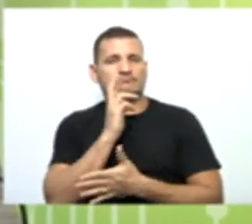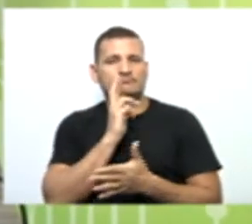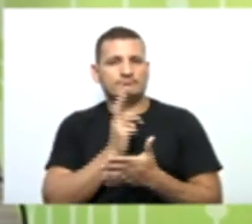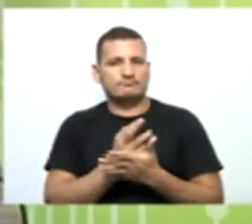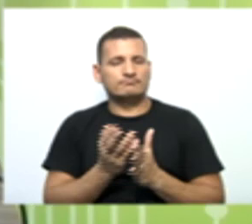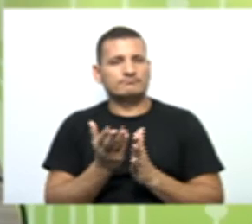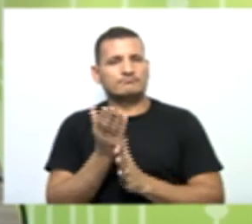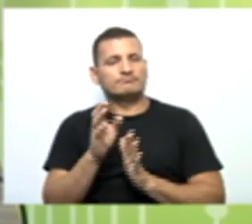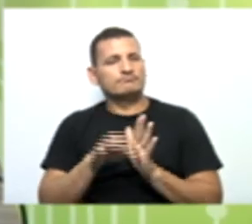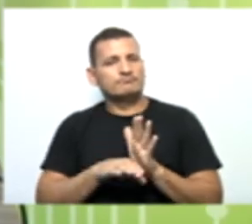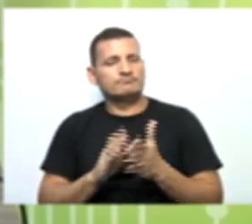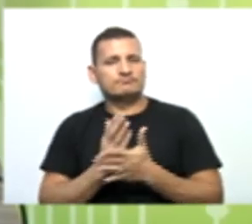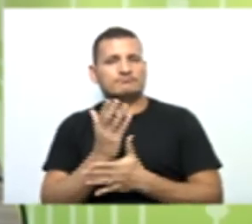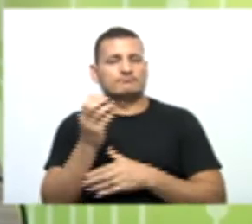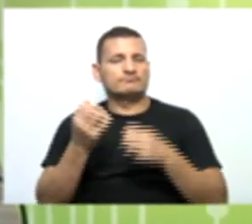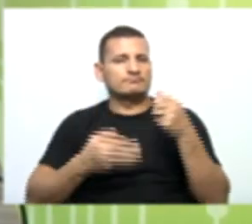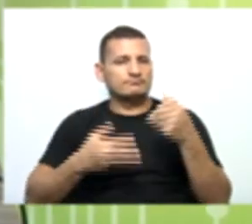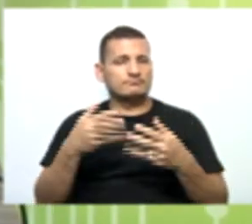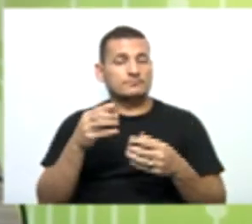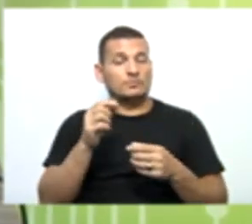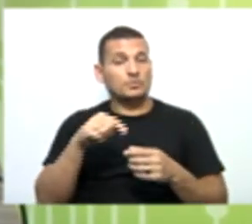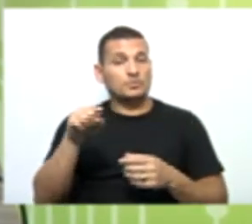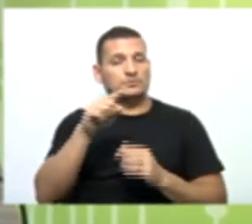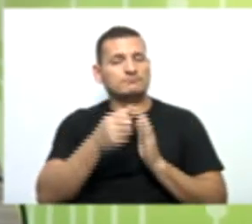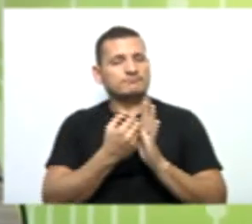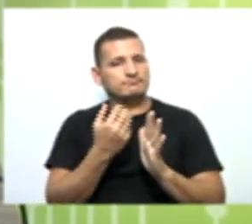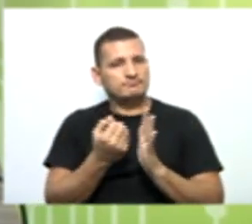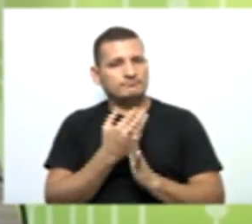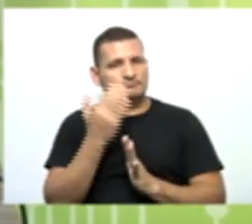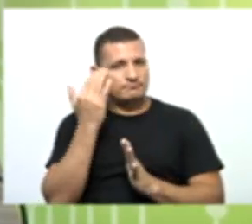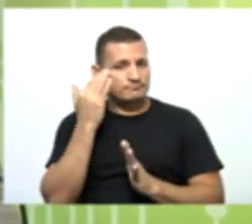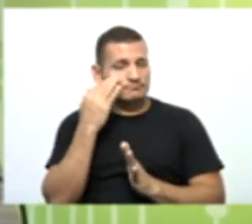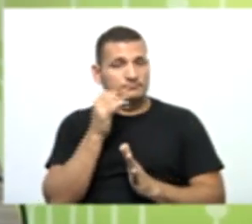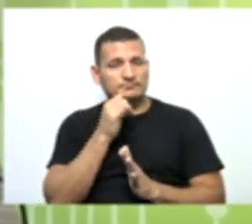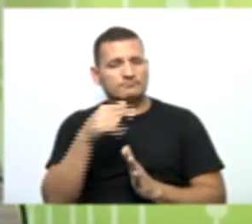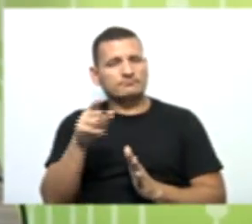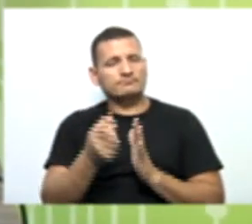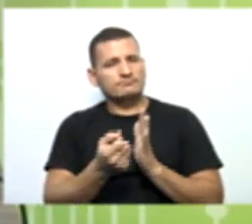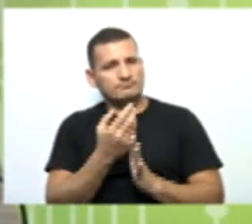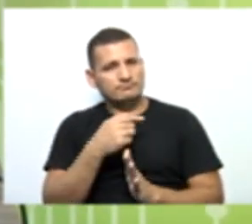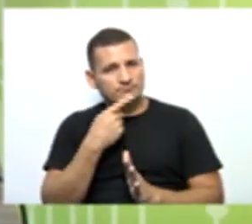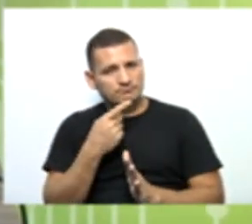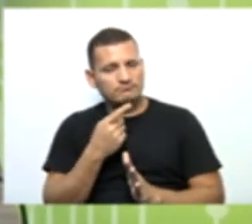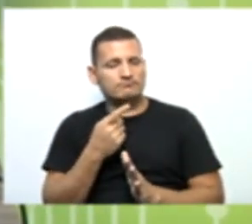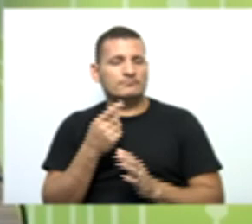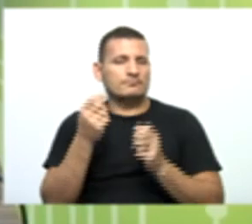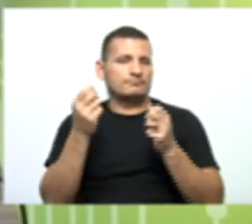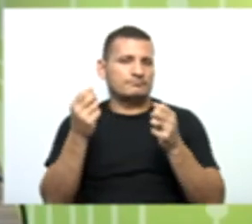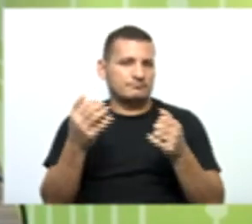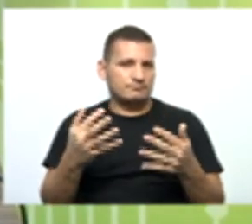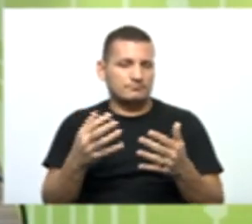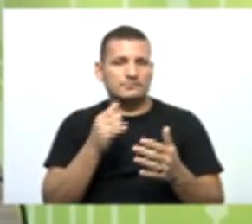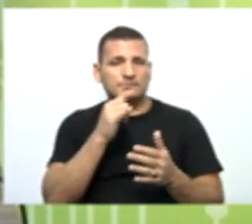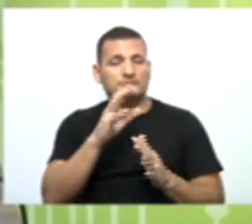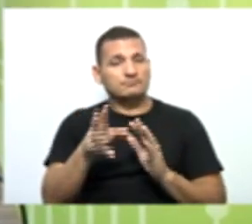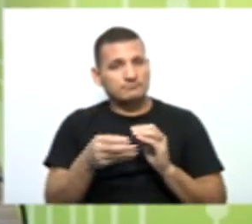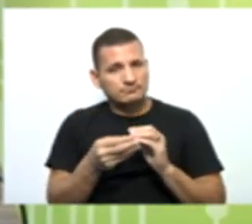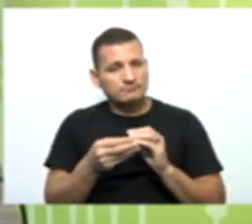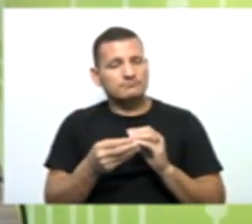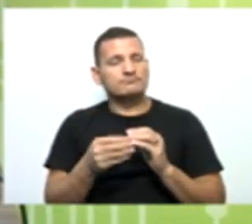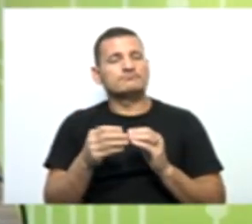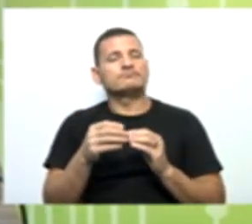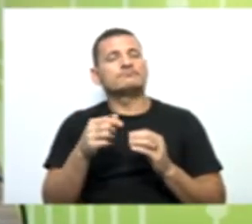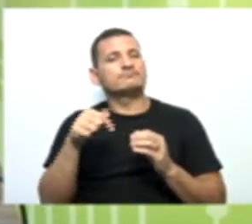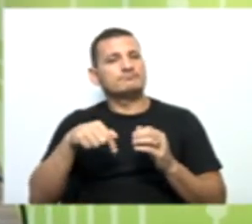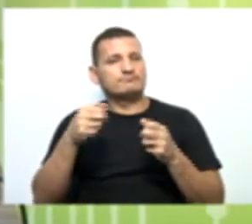algumas explicações a partir do que vocês mandam pra gente. Se vocês mandam uma dúvida, a gente tira a dúvida. Se vocês mandam um complemento, a gente complementa essa